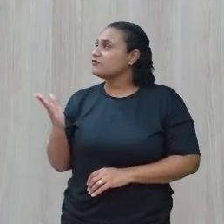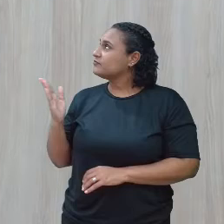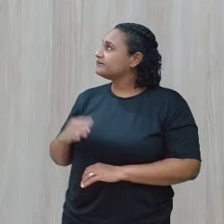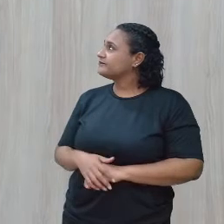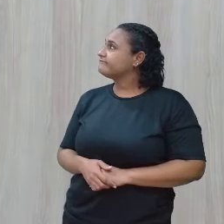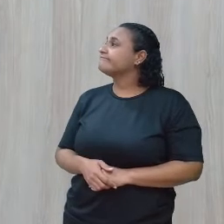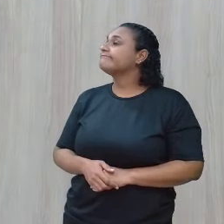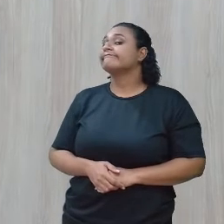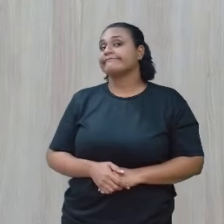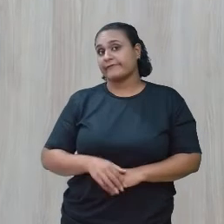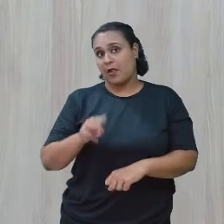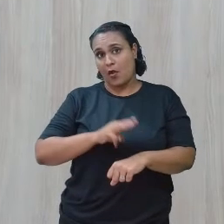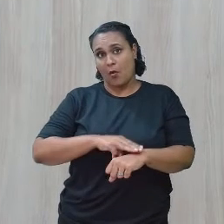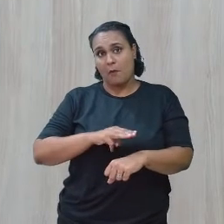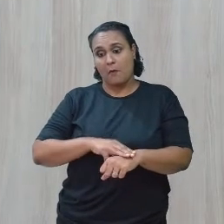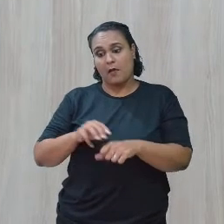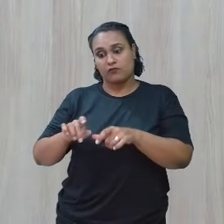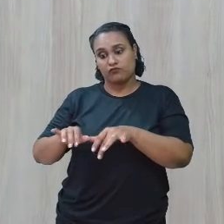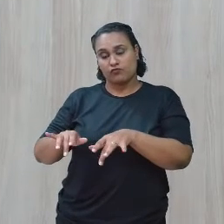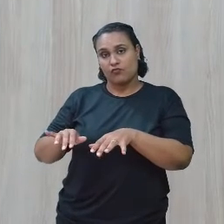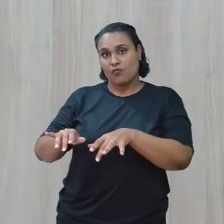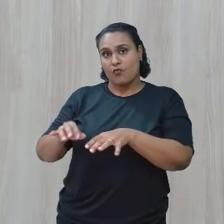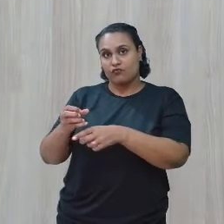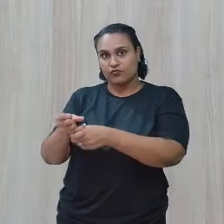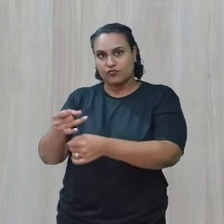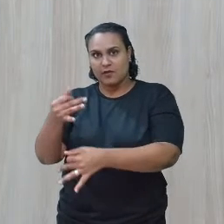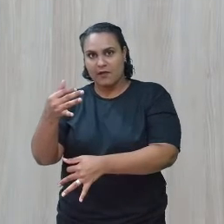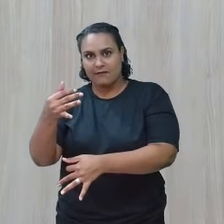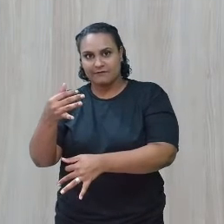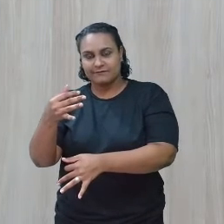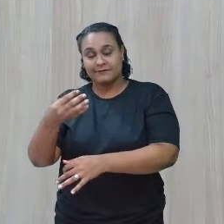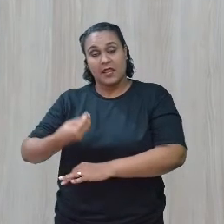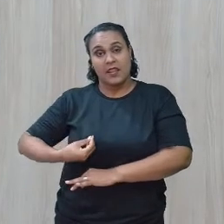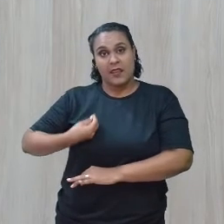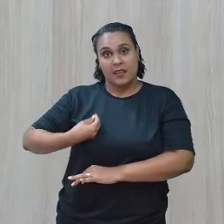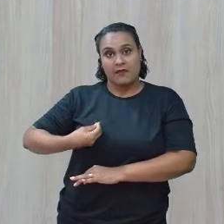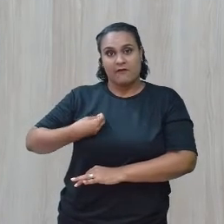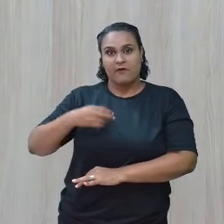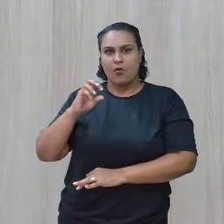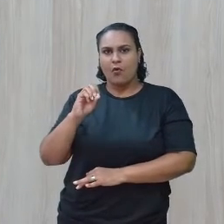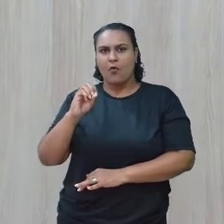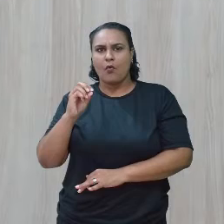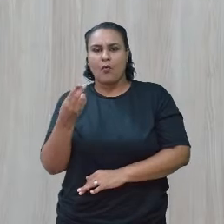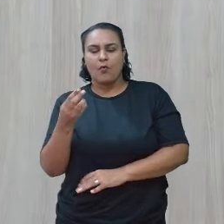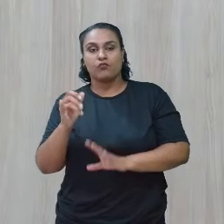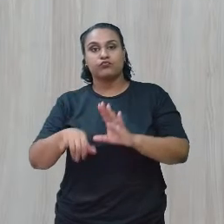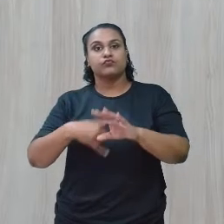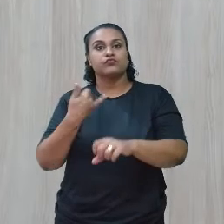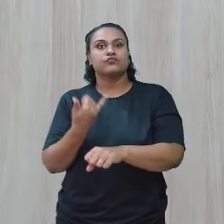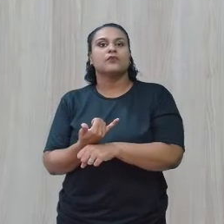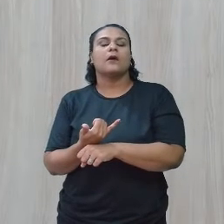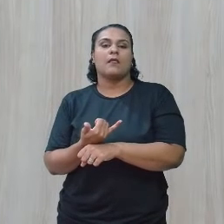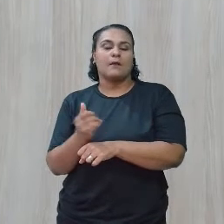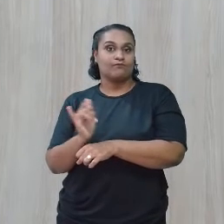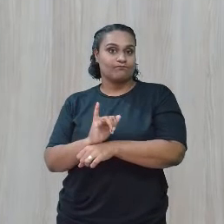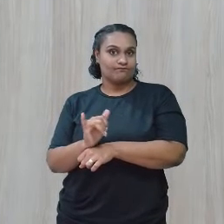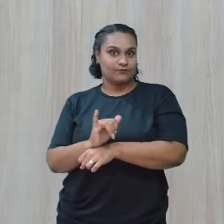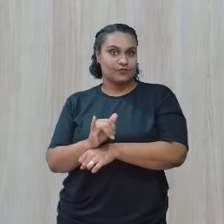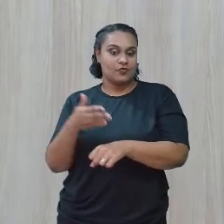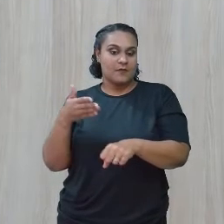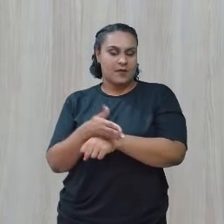aquele momento que você ou escreve aí no chat, se você está vendo ao vivo, ou se você escreve lá no nosso canal no YouTube, tá certo?